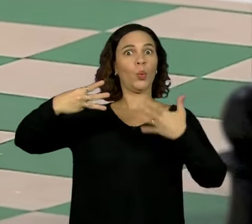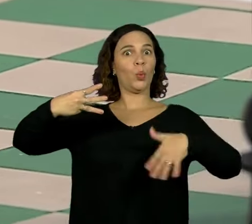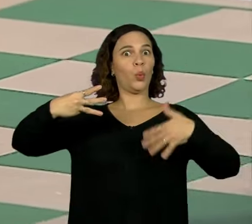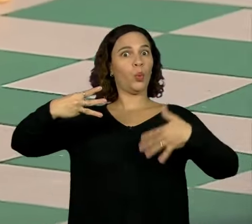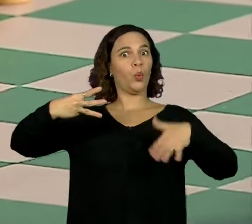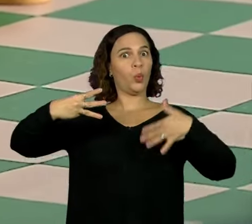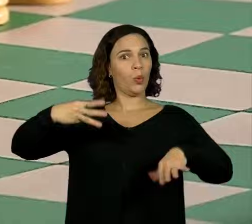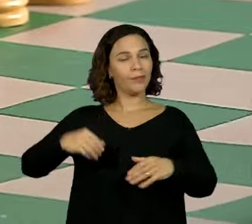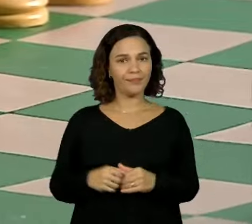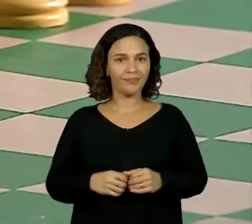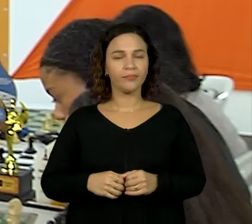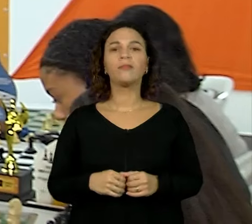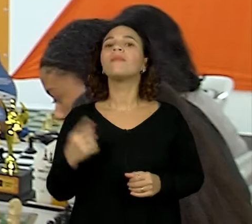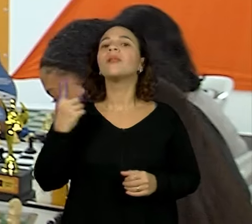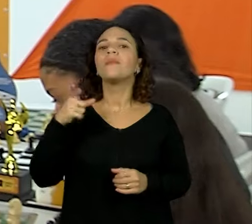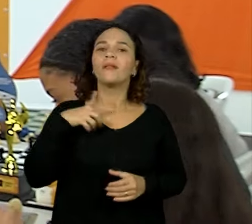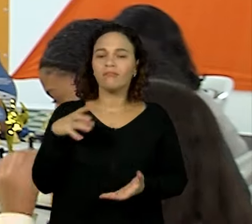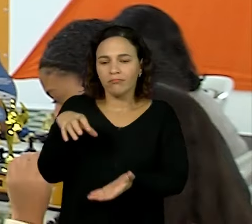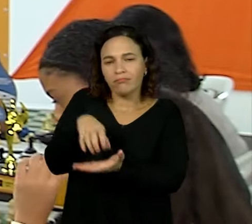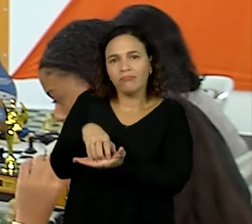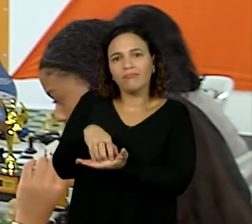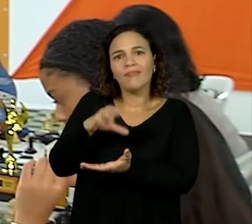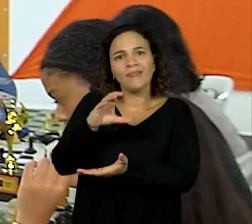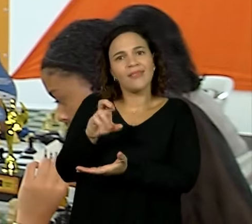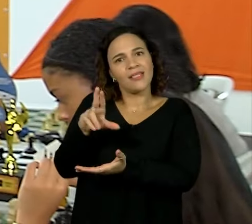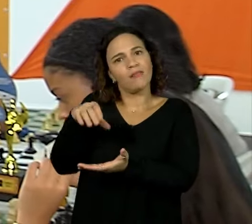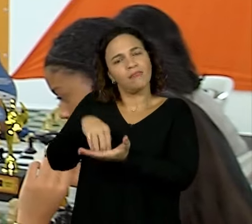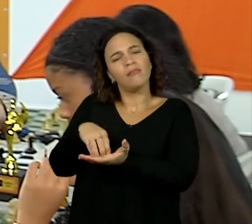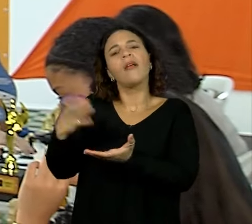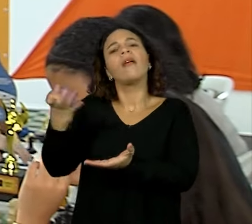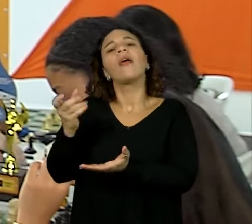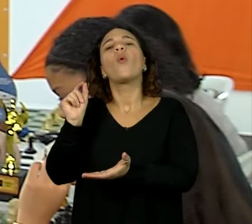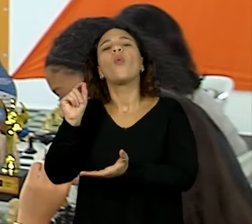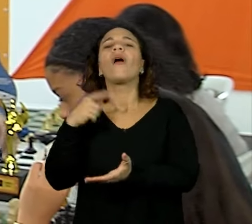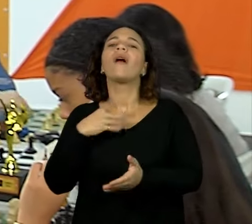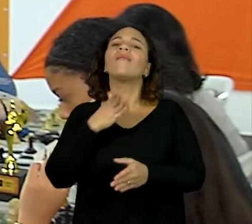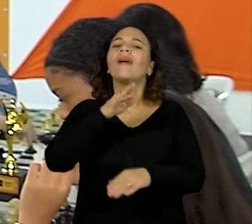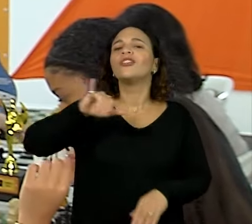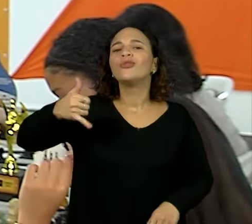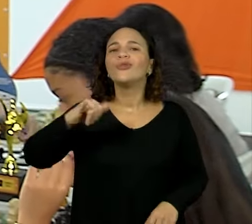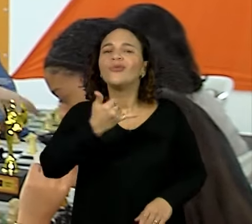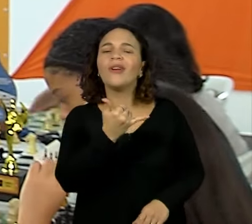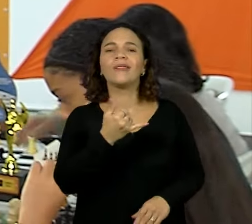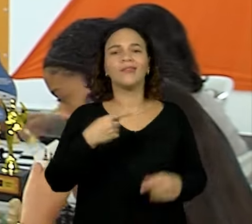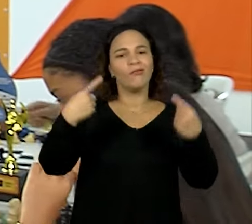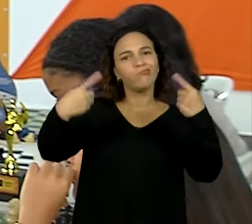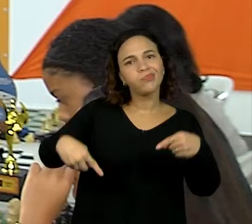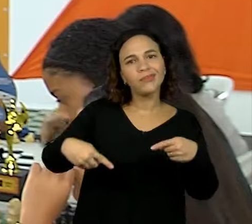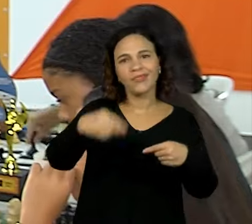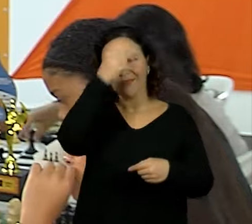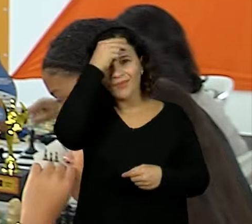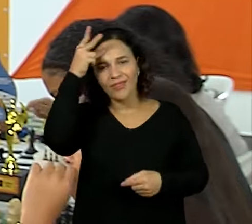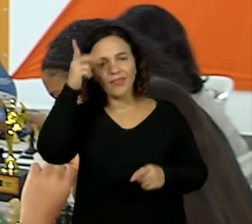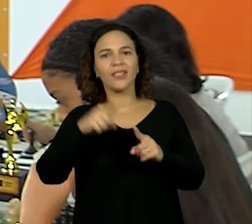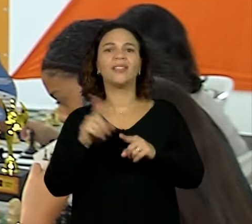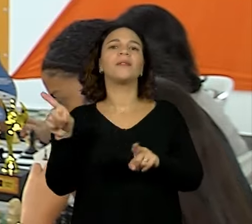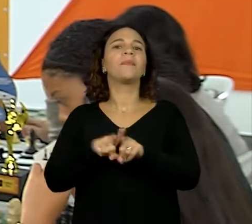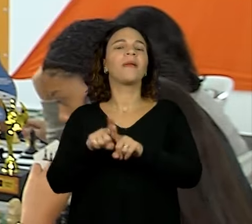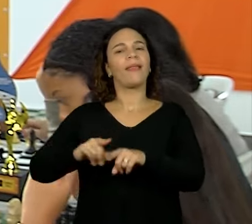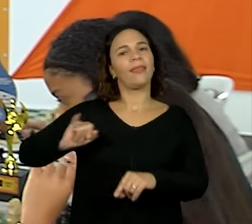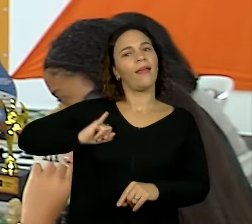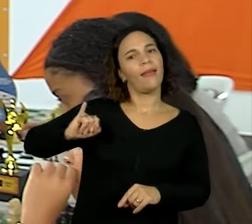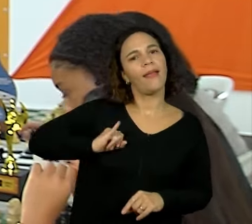objetivo era sair do céu e chegar numa final municipal, que era ali no Juventus, que era no